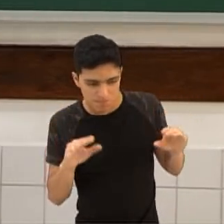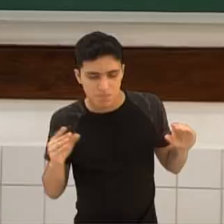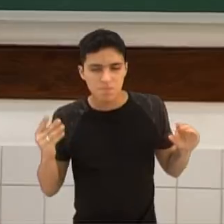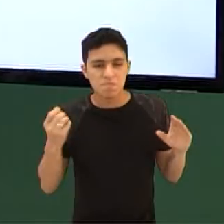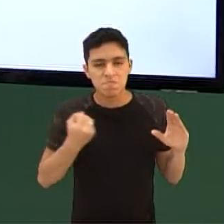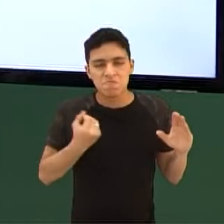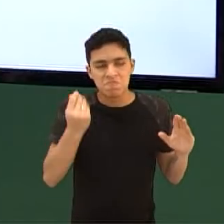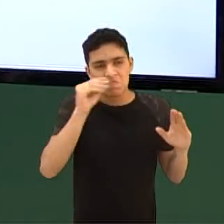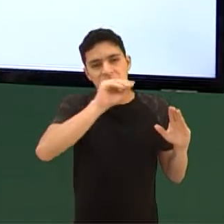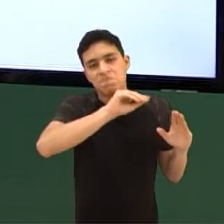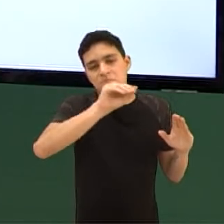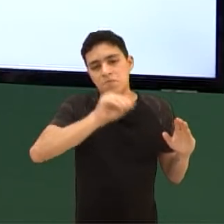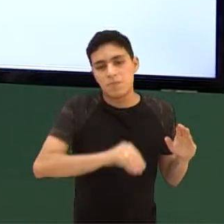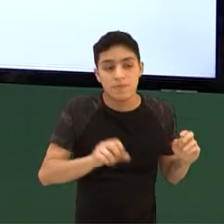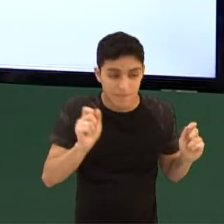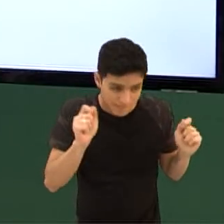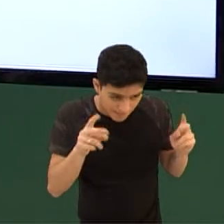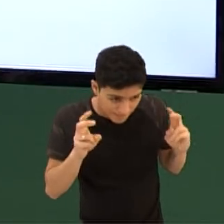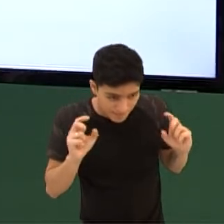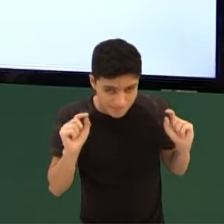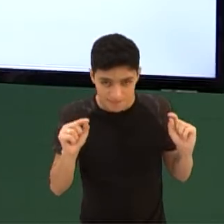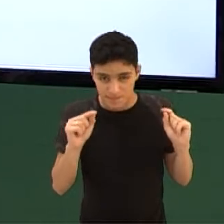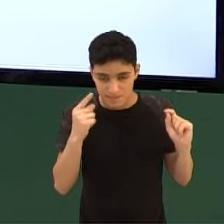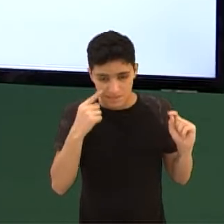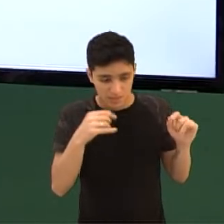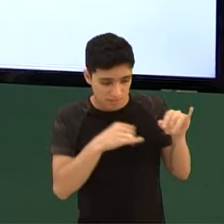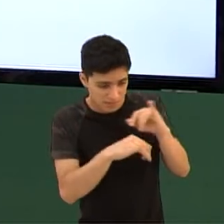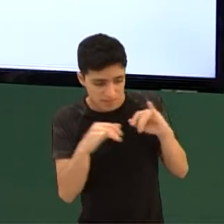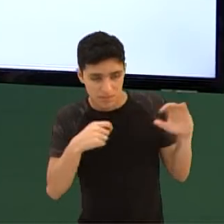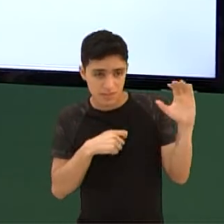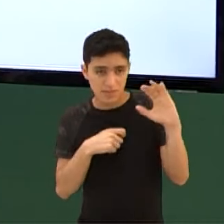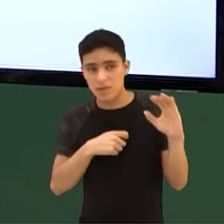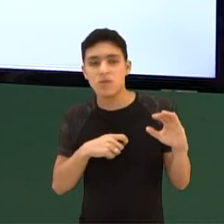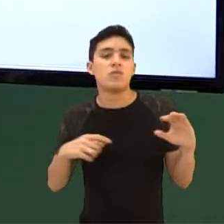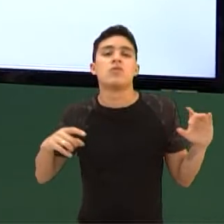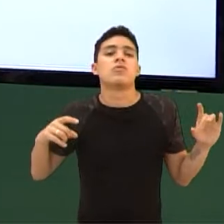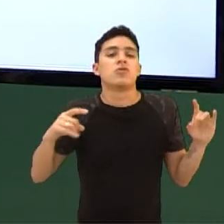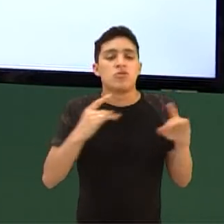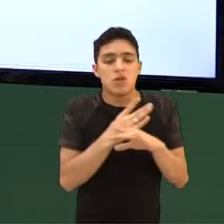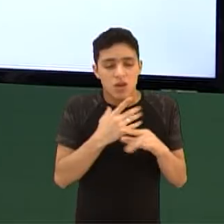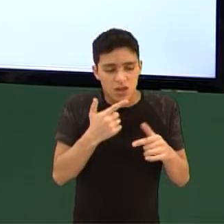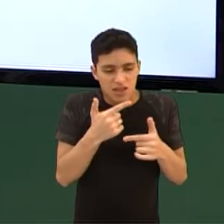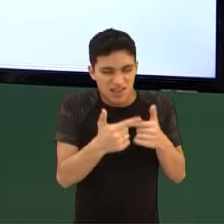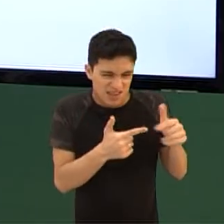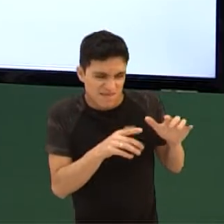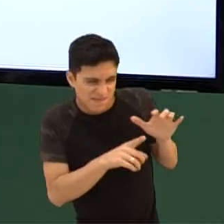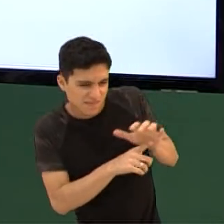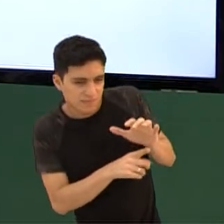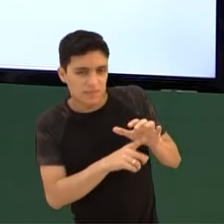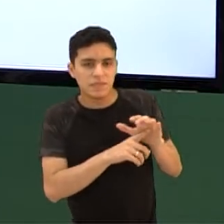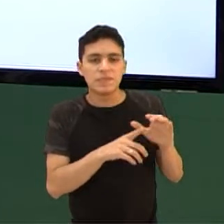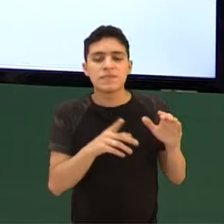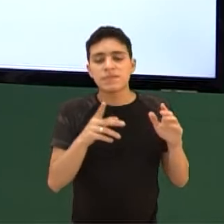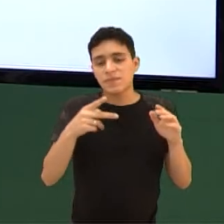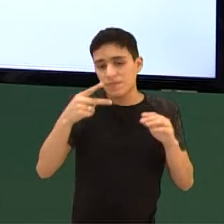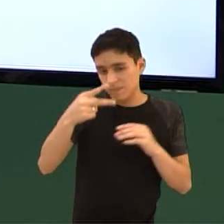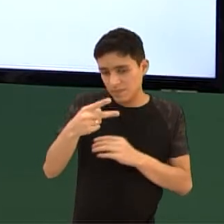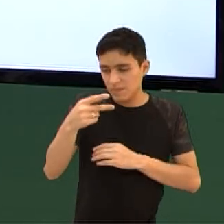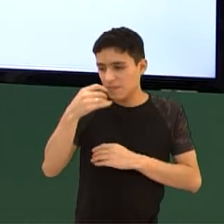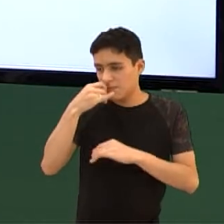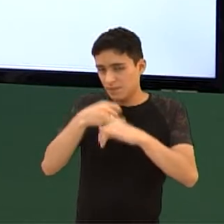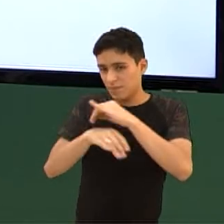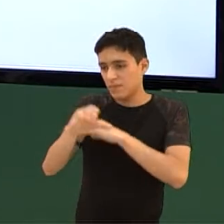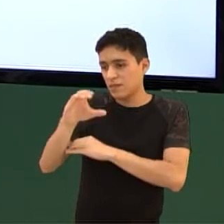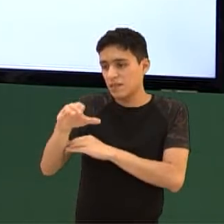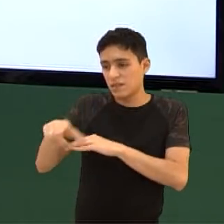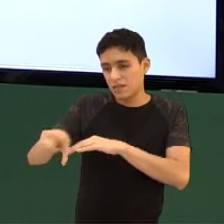com vocês, eu posso perceber o seguinte, que a energia cinética, depois da realização do trabalho, ele é igual à energia cinética